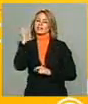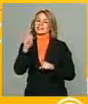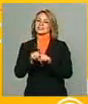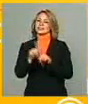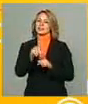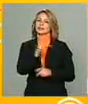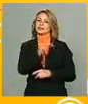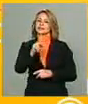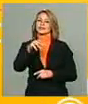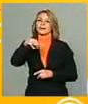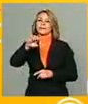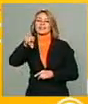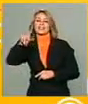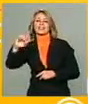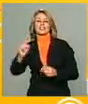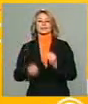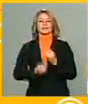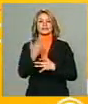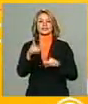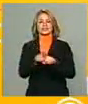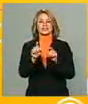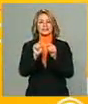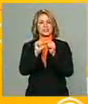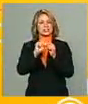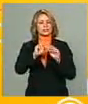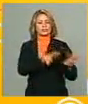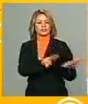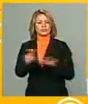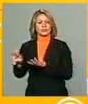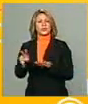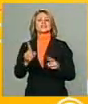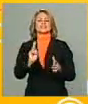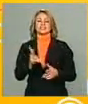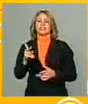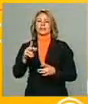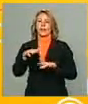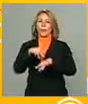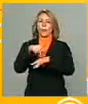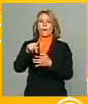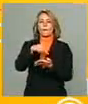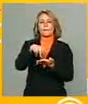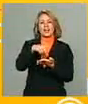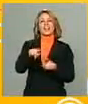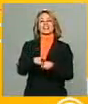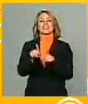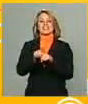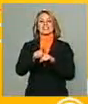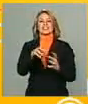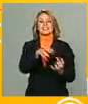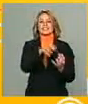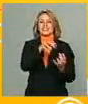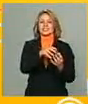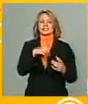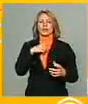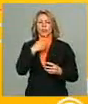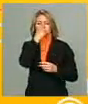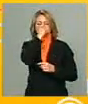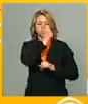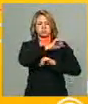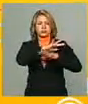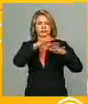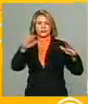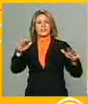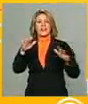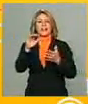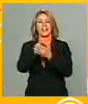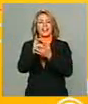Medeiros ajudou a fundar promove toda semana o Baile da Terceira Idade O salão fica abarrotado de casais